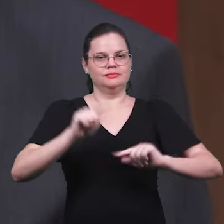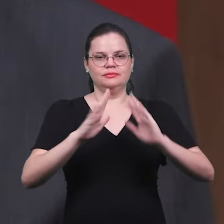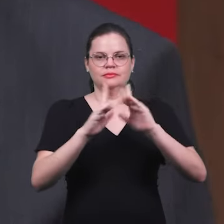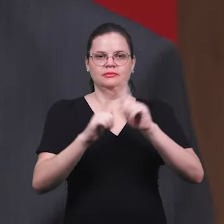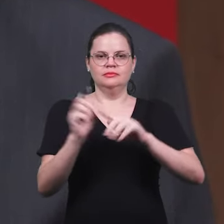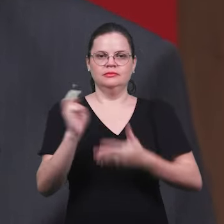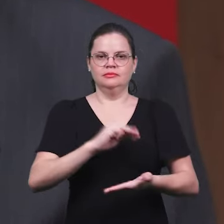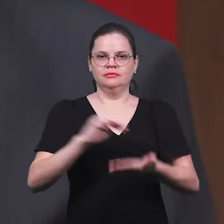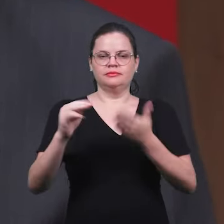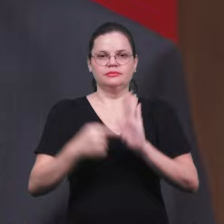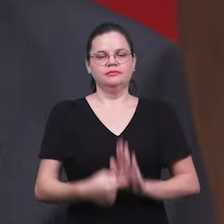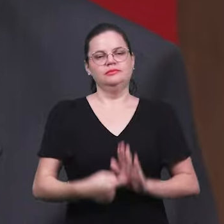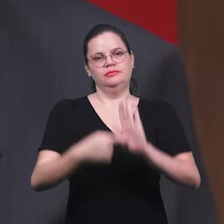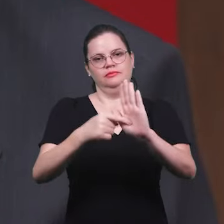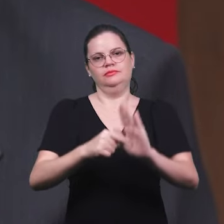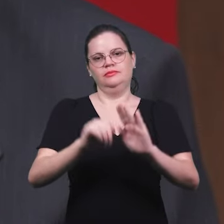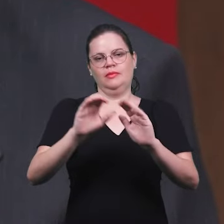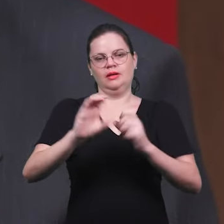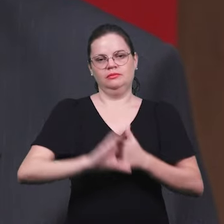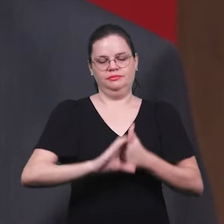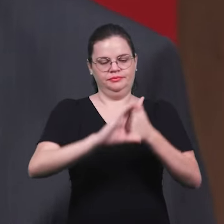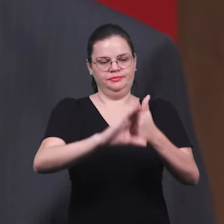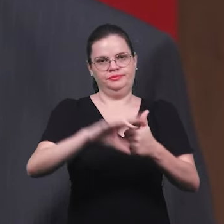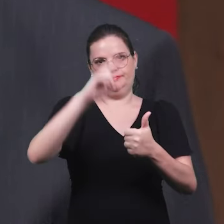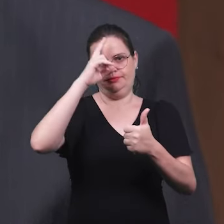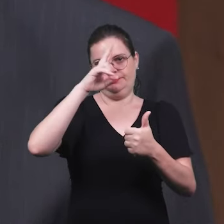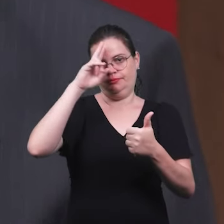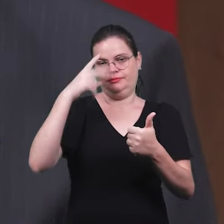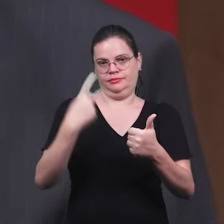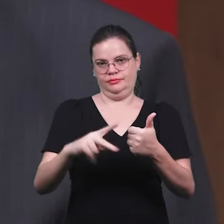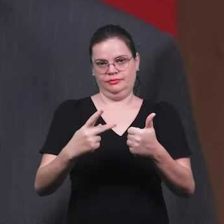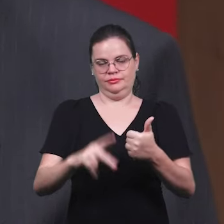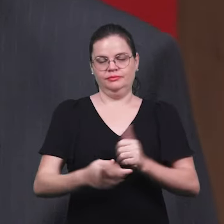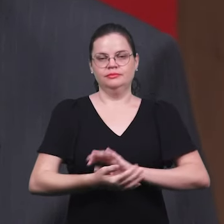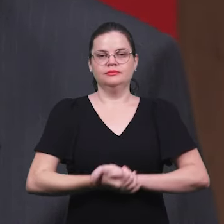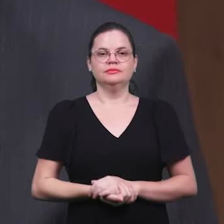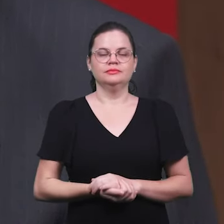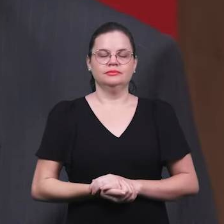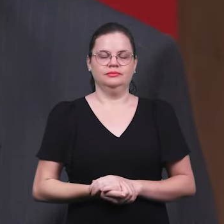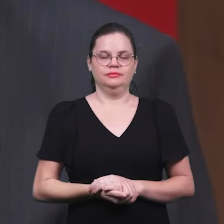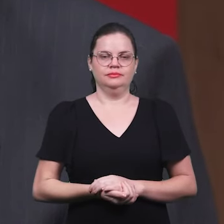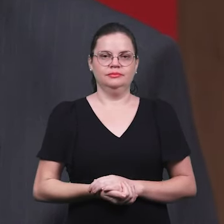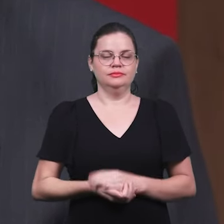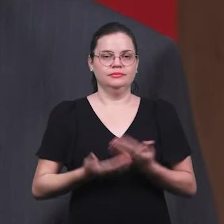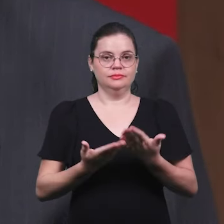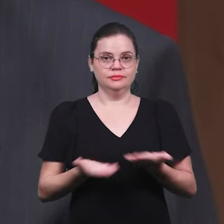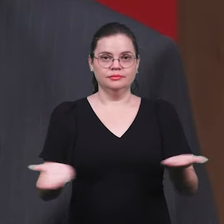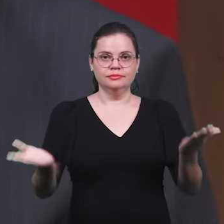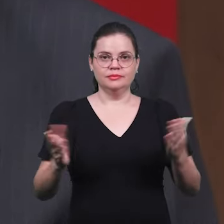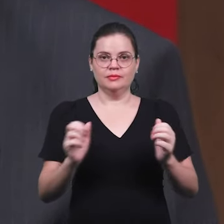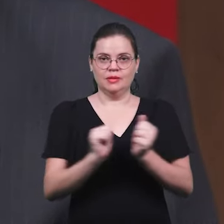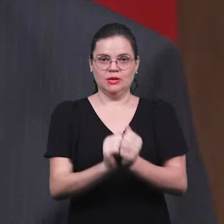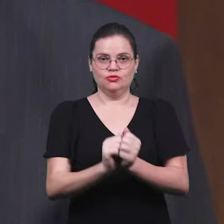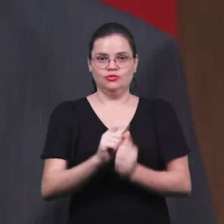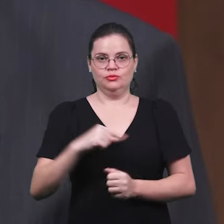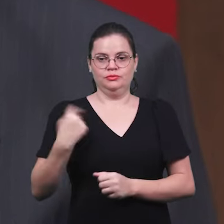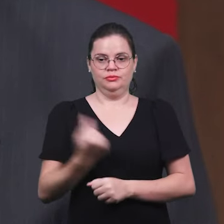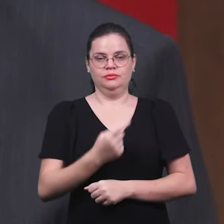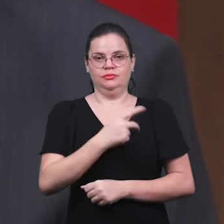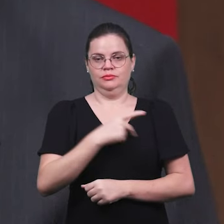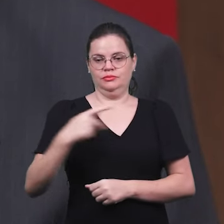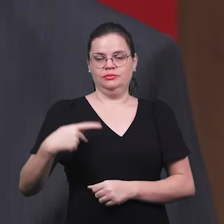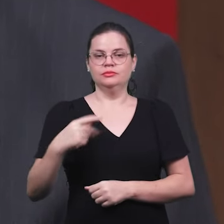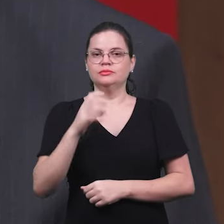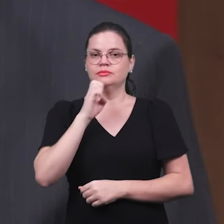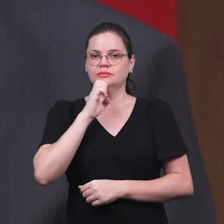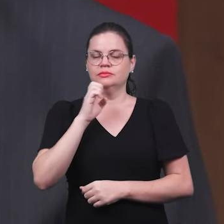A História do Cristianismo. Estão conosco aqui para a apresentação deste episódio o pastor Luiz